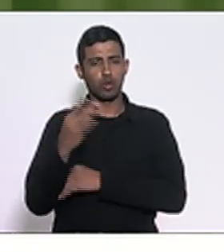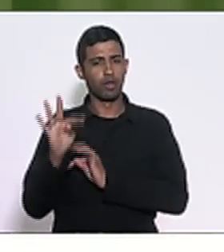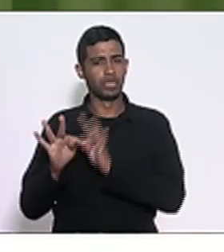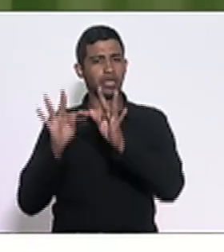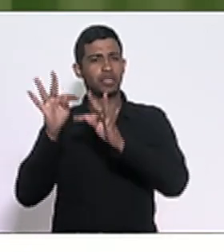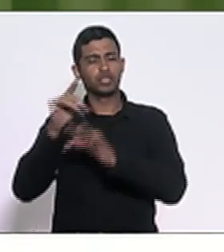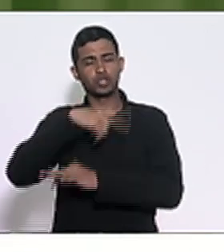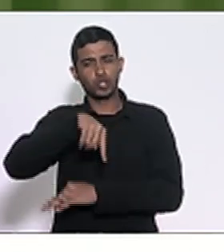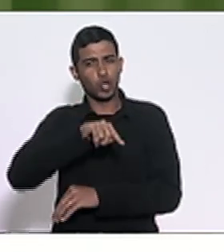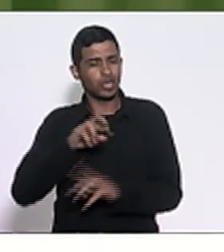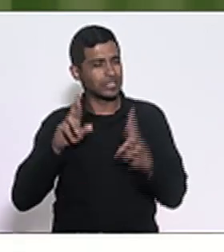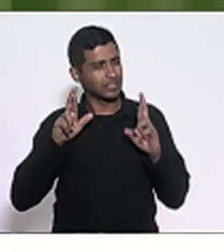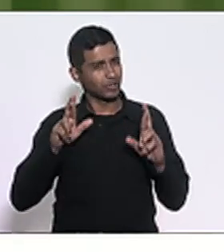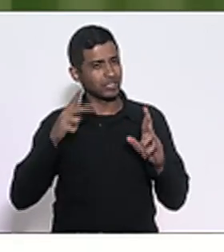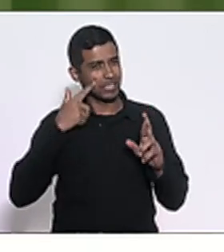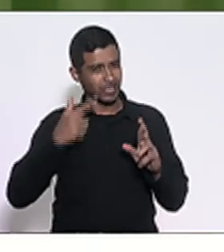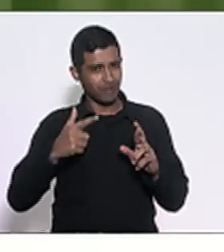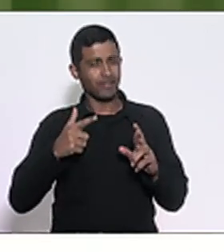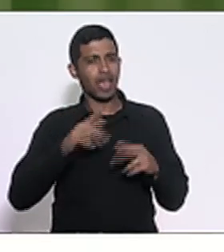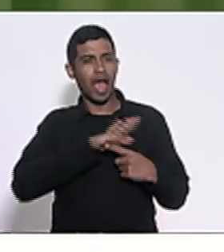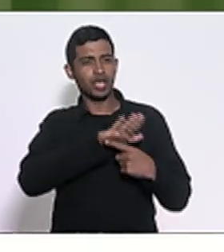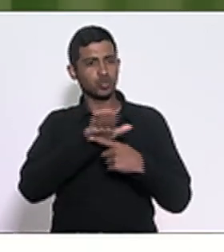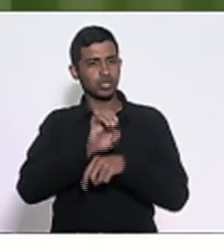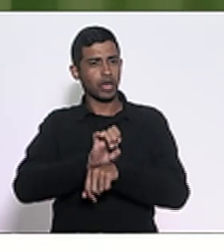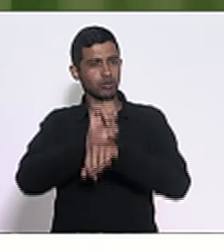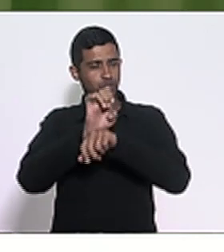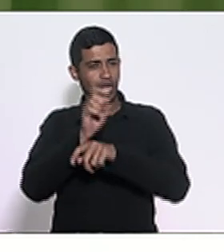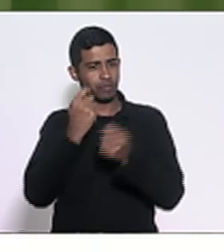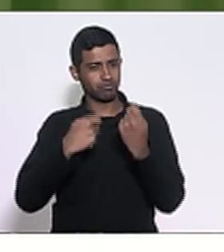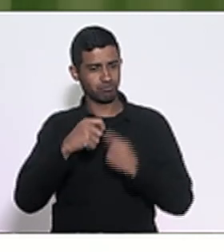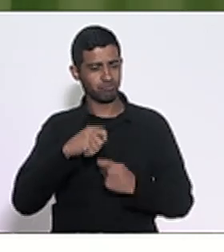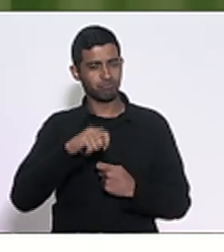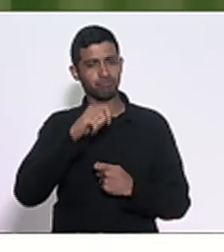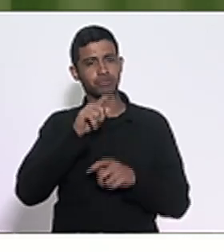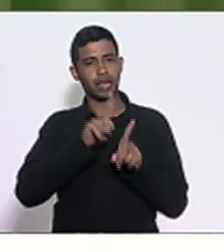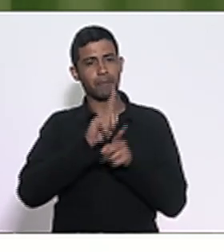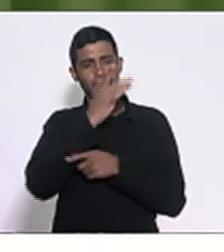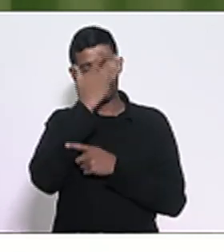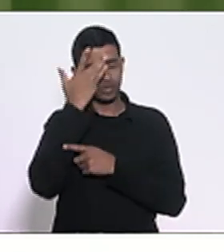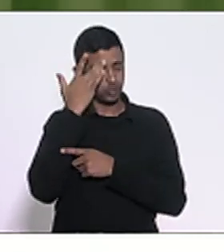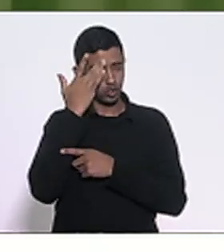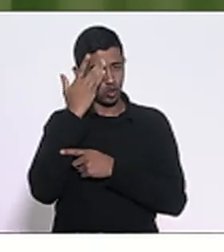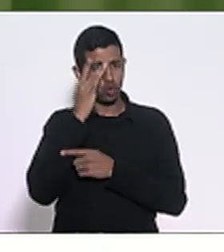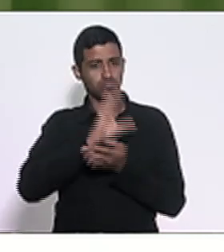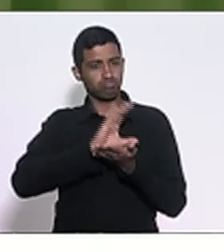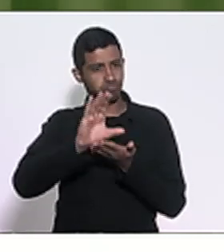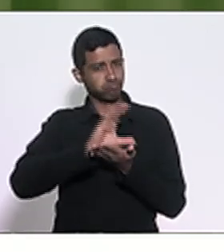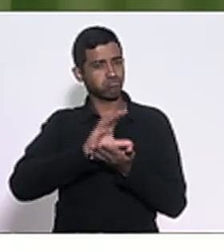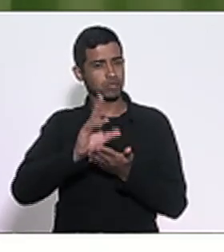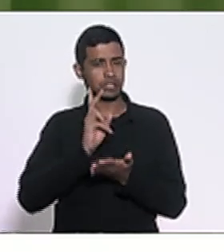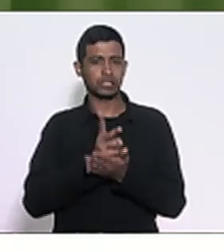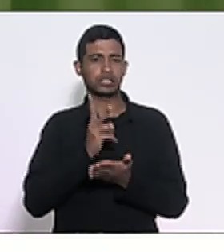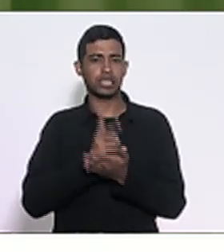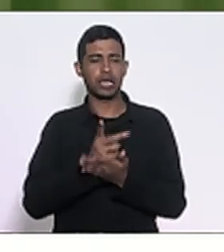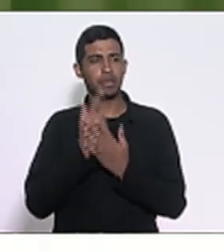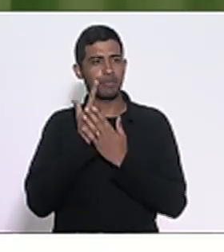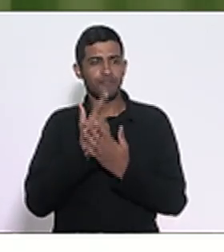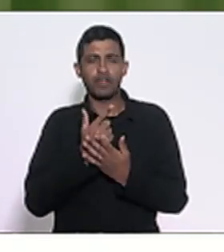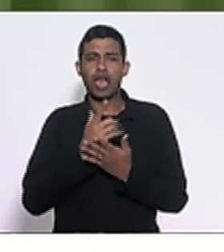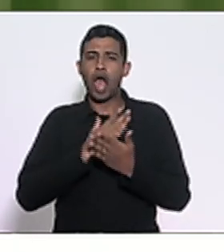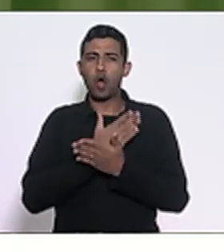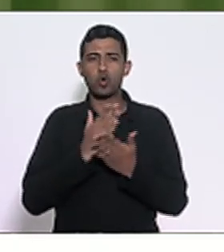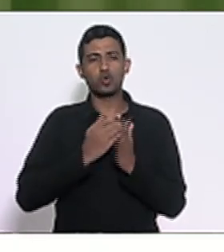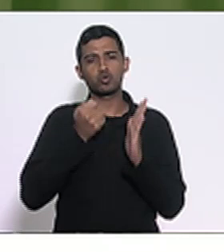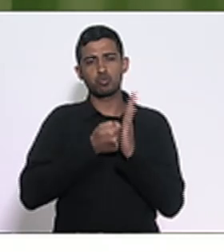trazer uma enorme economicidade para o Estado, para o contribuinte, e com requisitos muito